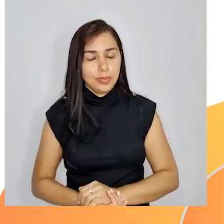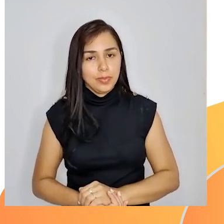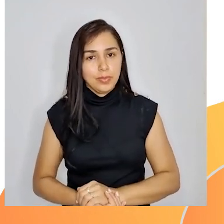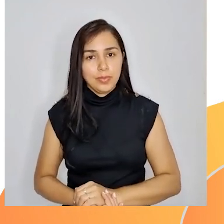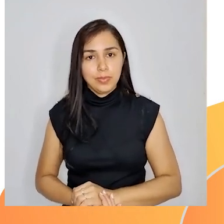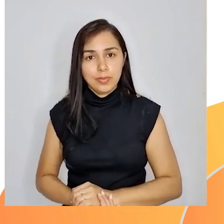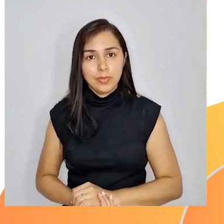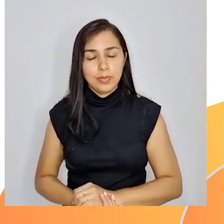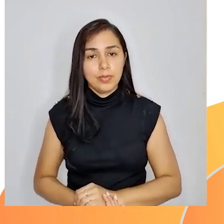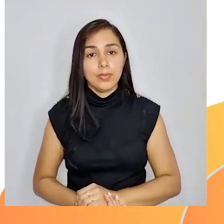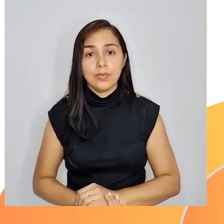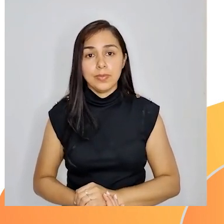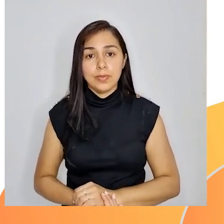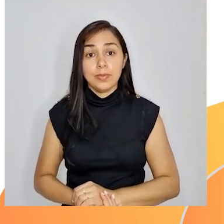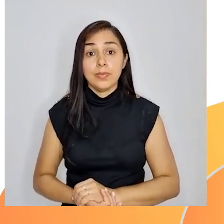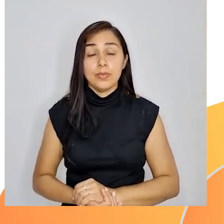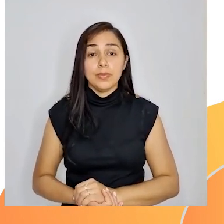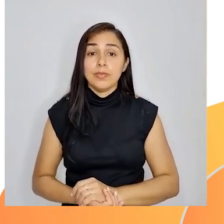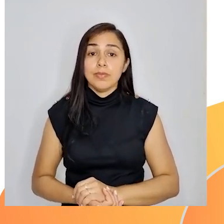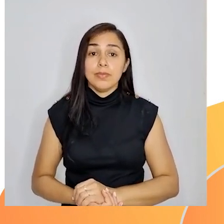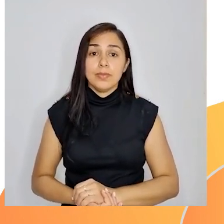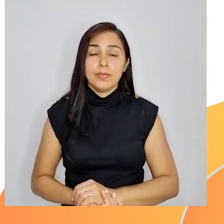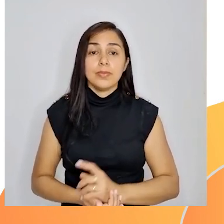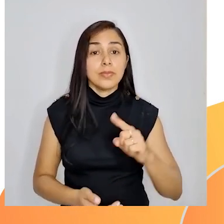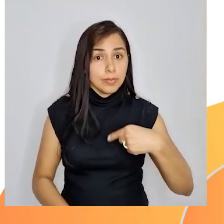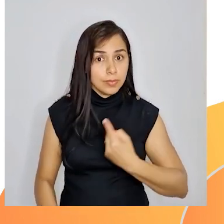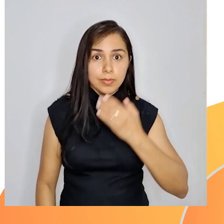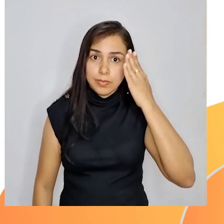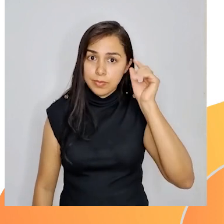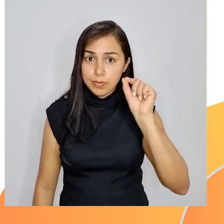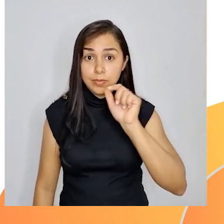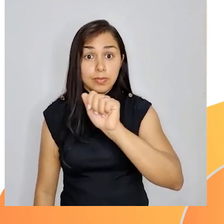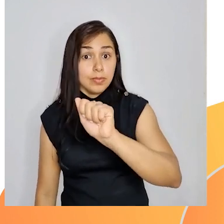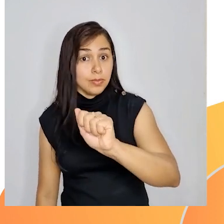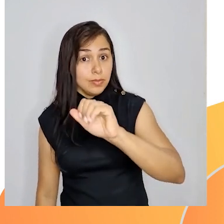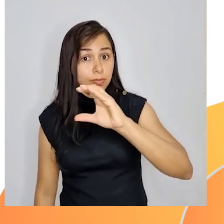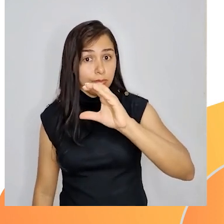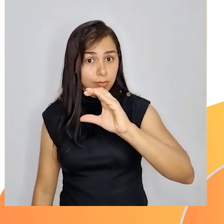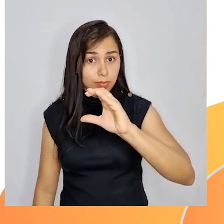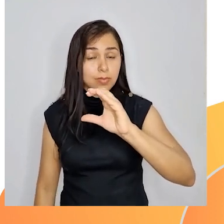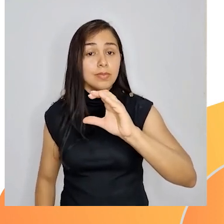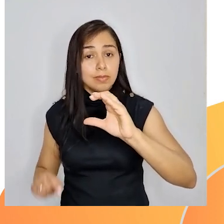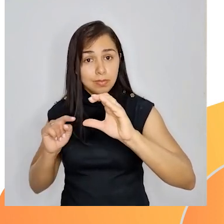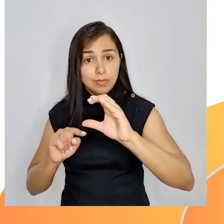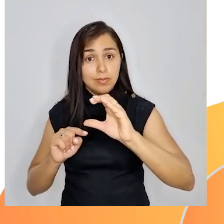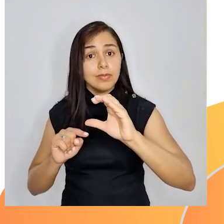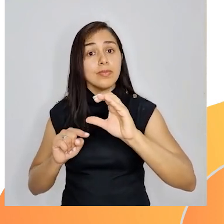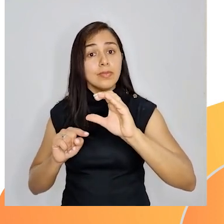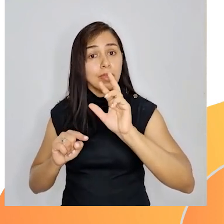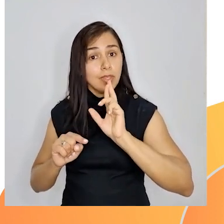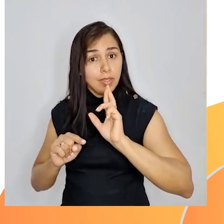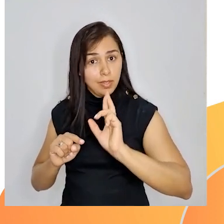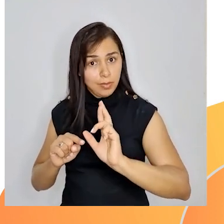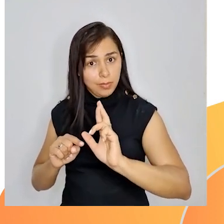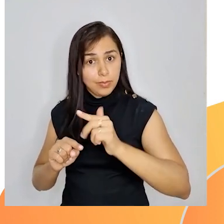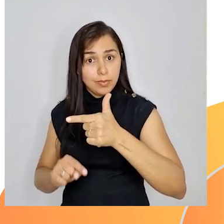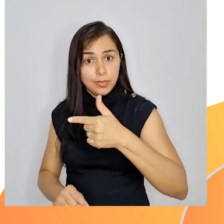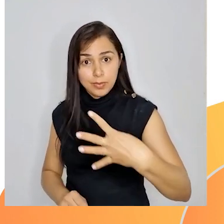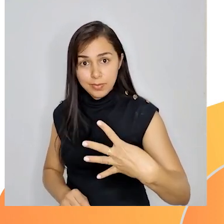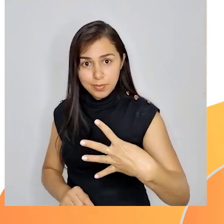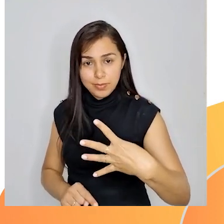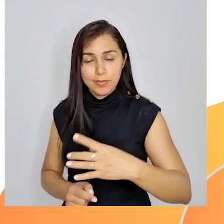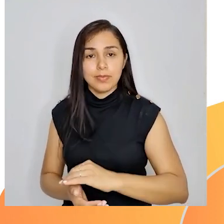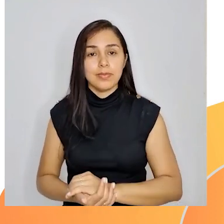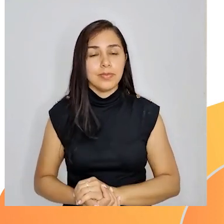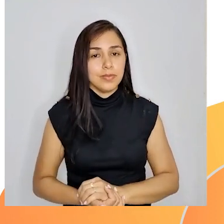168 Olha só nós sabemos que a c é igual a 24 então a vezes c = 24